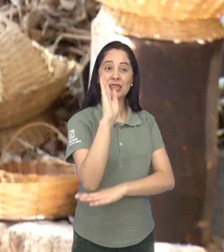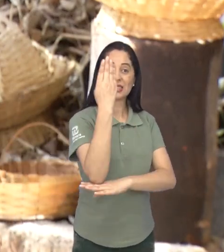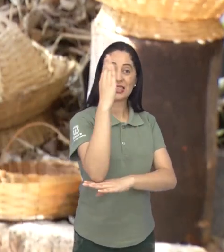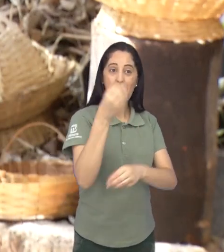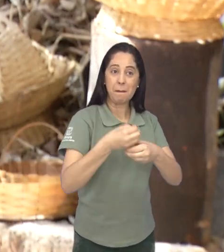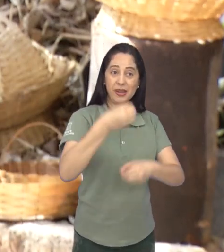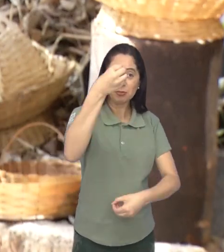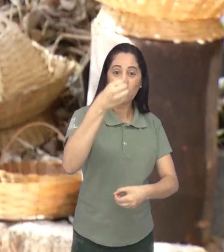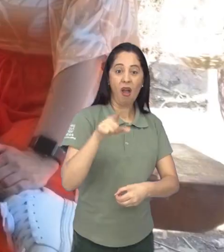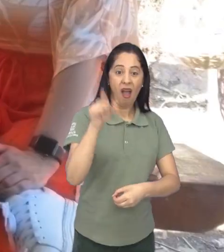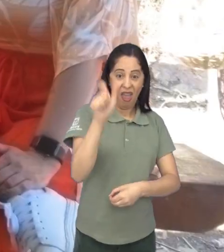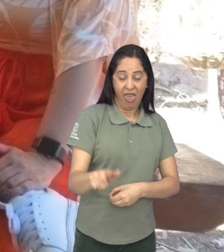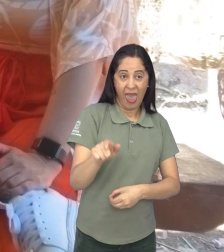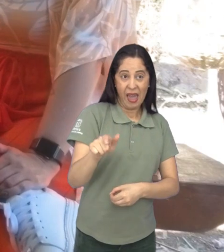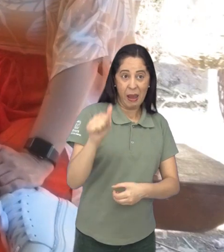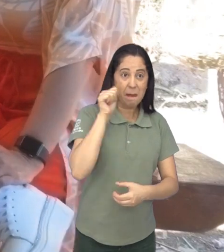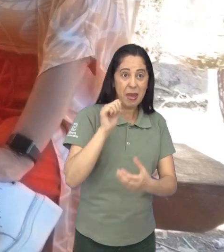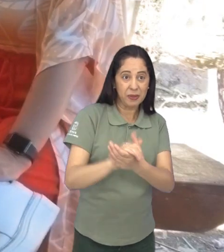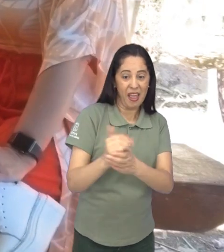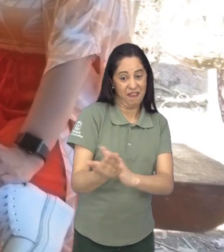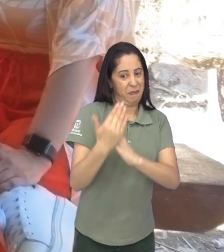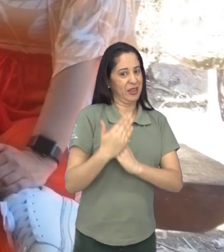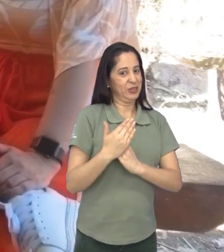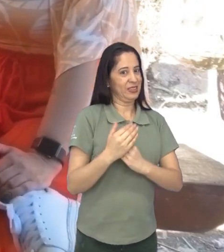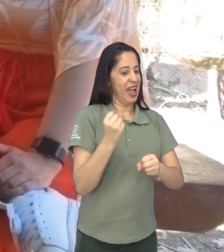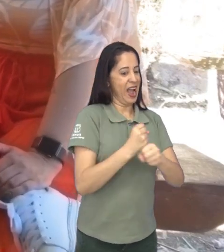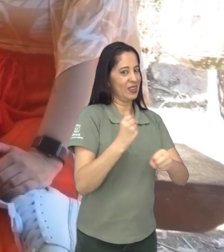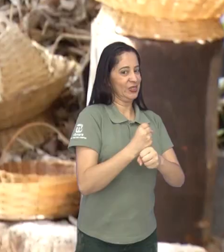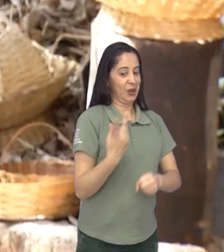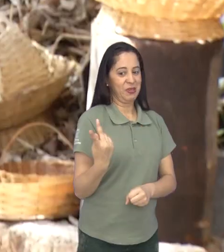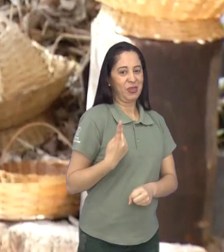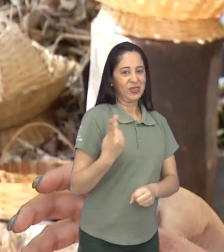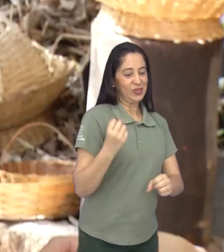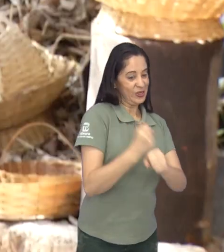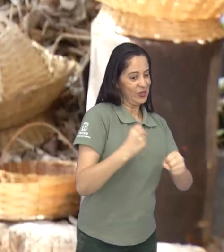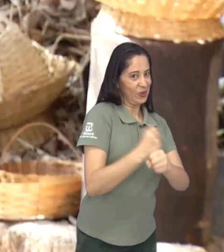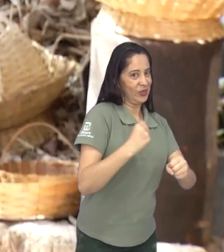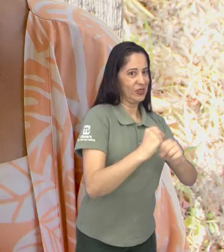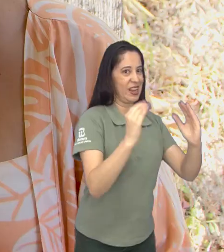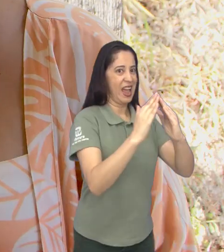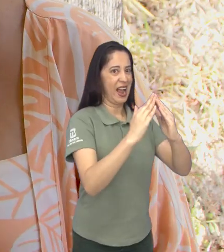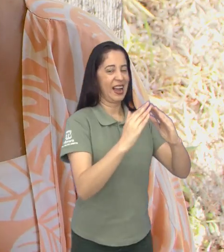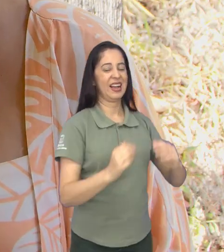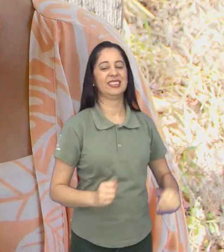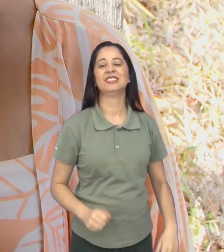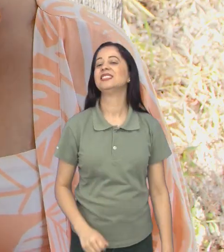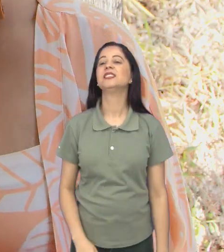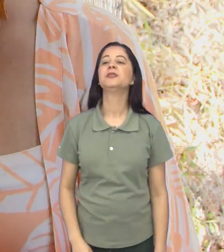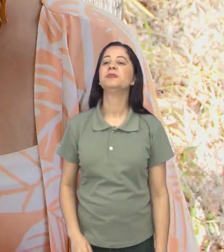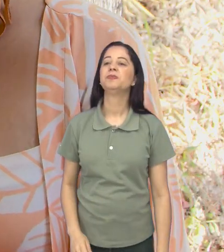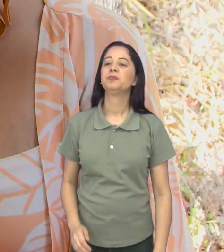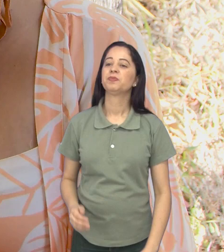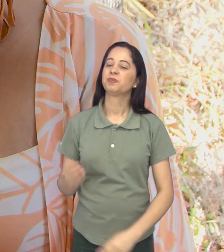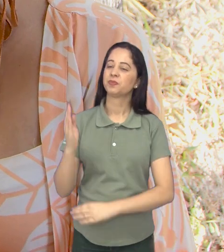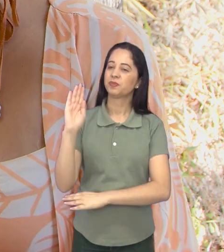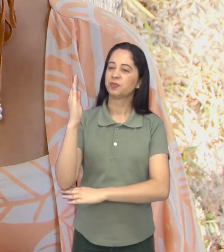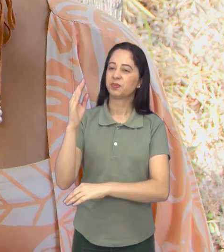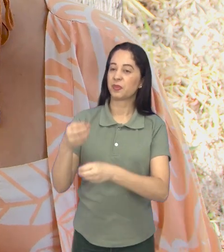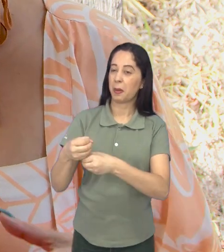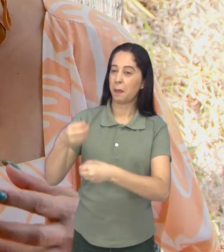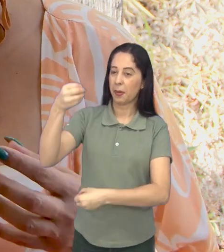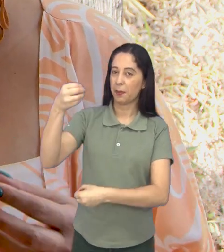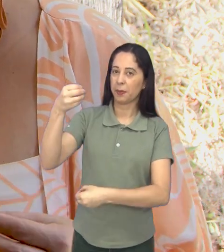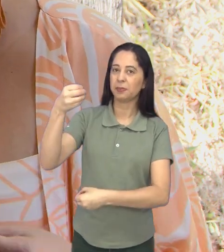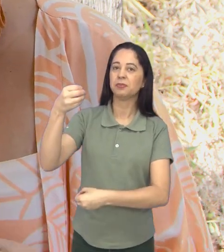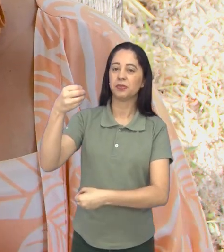vai me ajudar a construir. Que legal. Vai pôr a mão na massa, literalmente. Literalmente. No... O bambu, ele